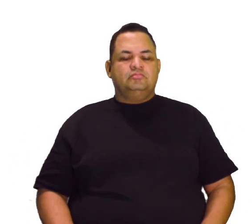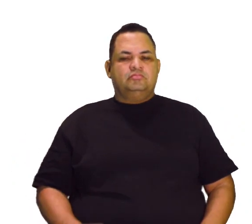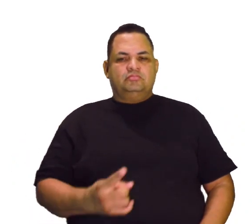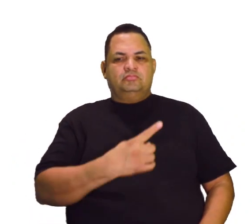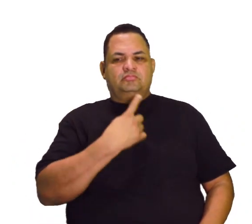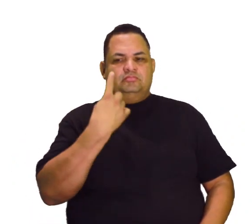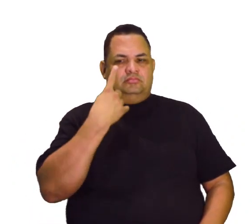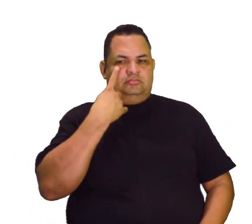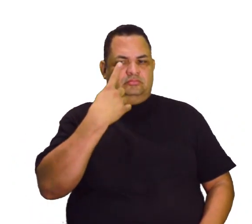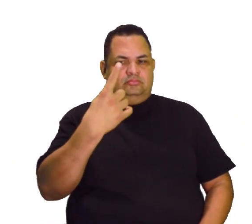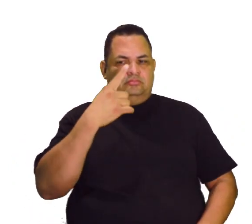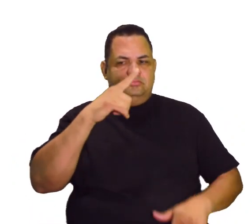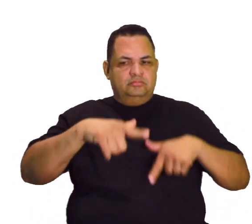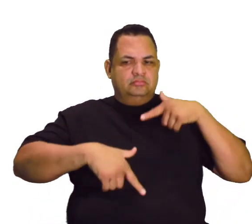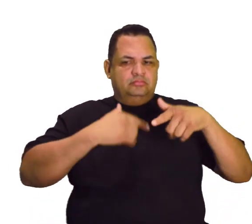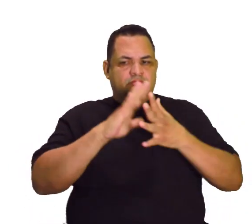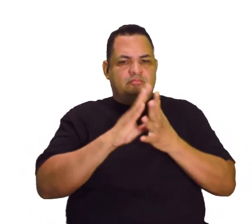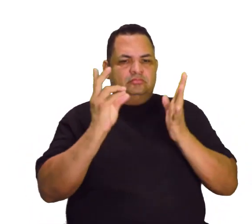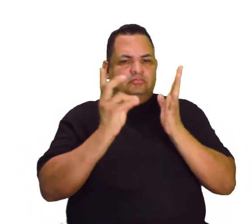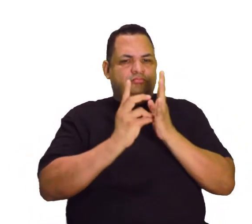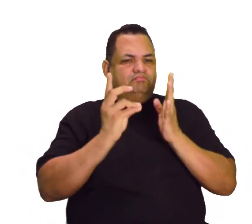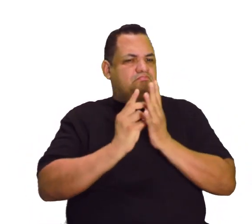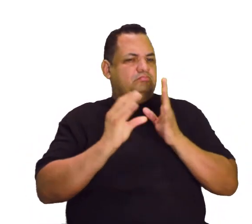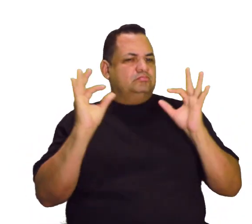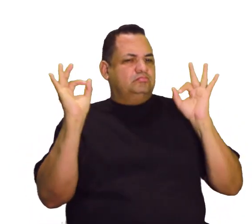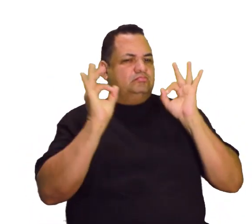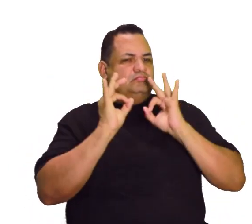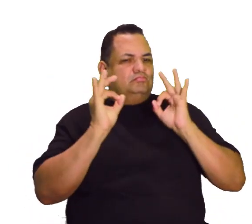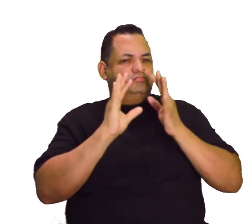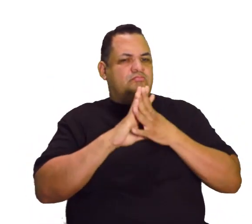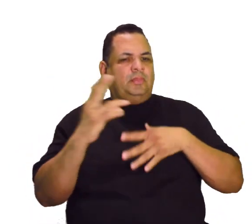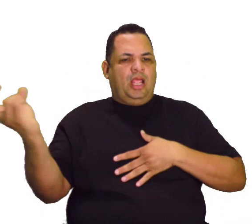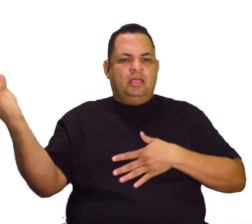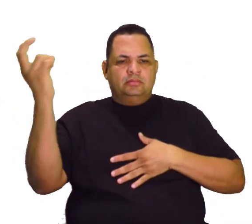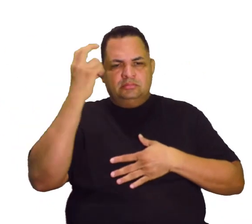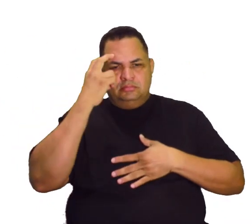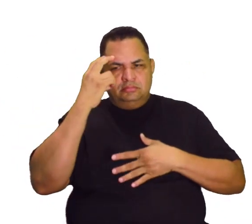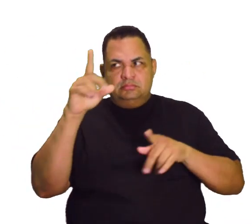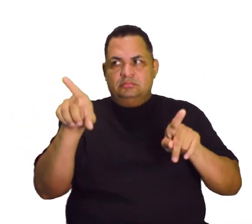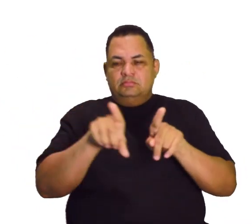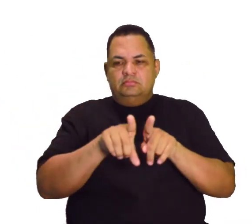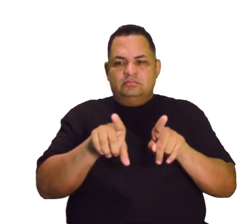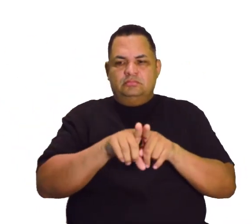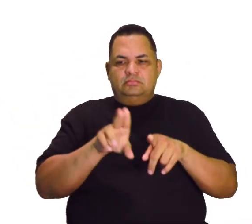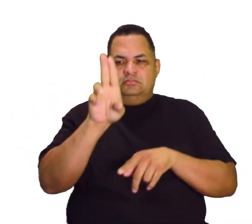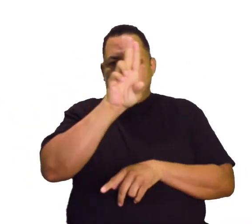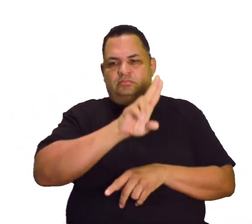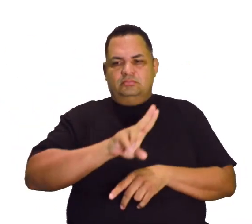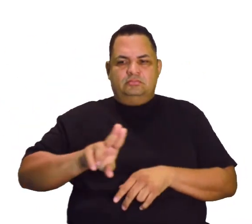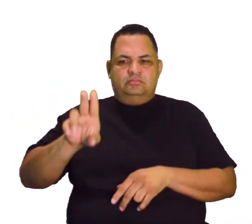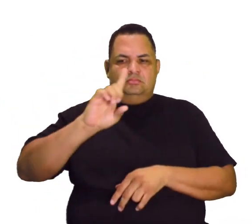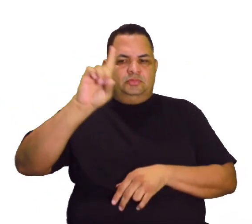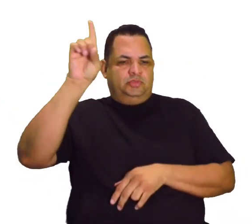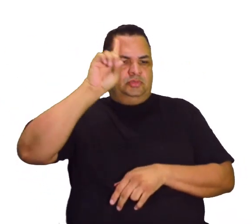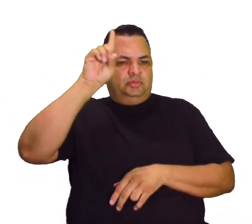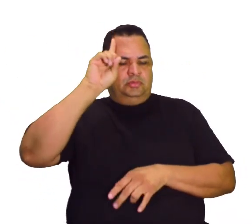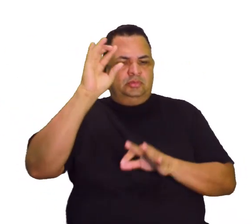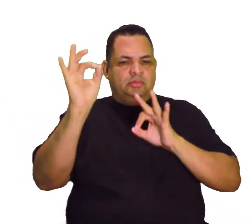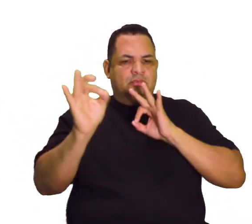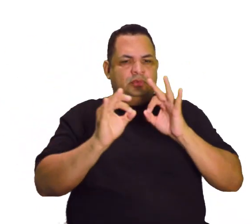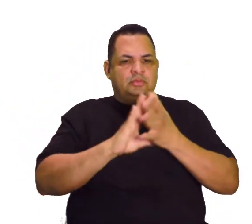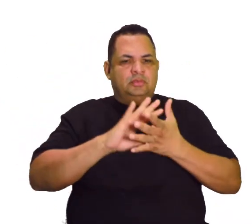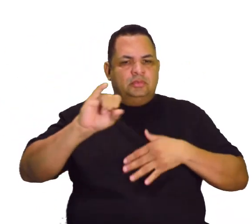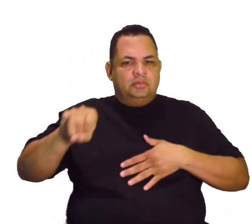Nós observamos que os trabalhos indígenas são riquíssimos em cultura, também tem utilidade, é uma forma